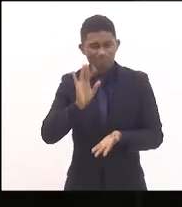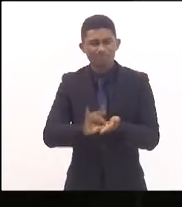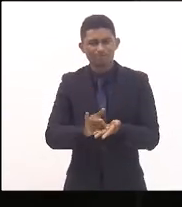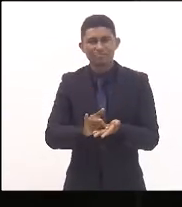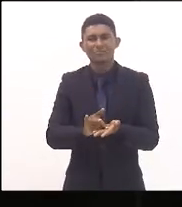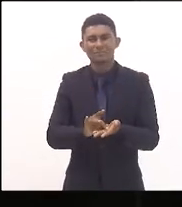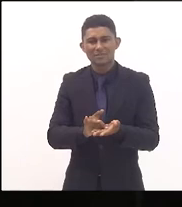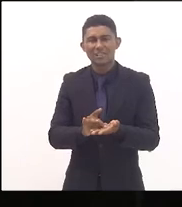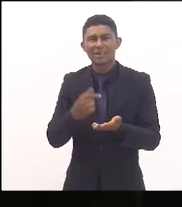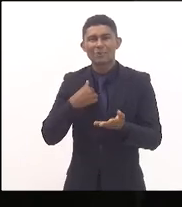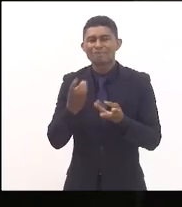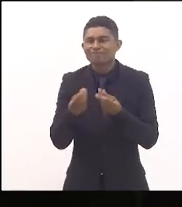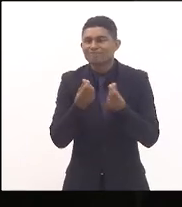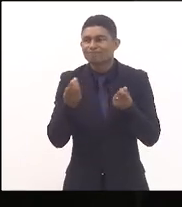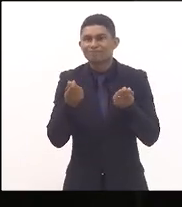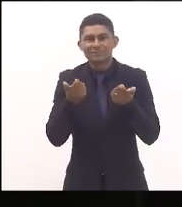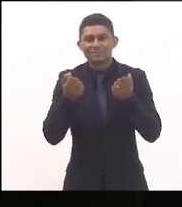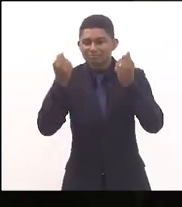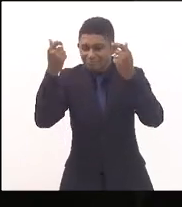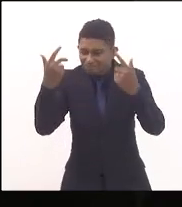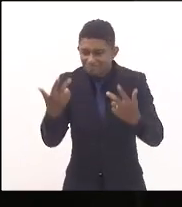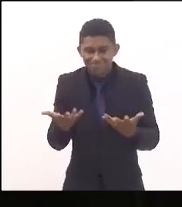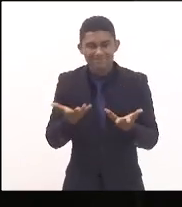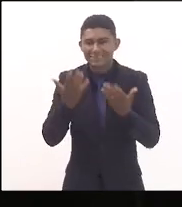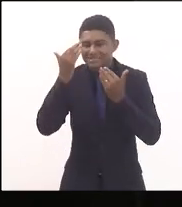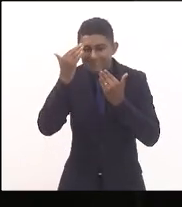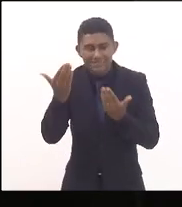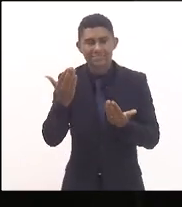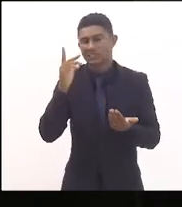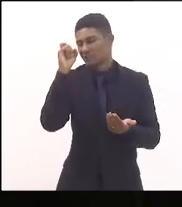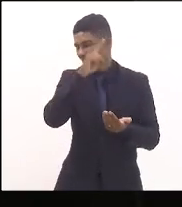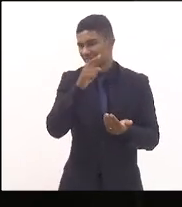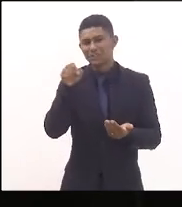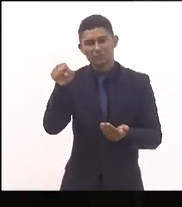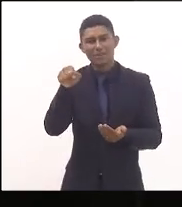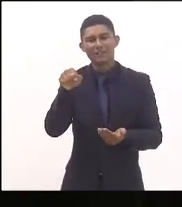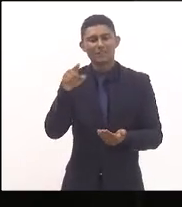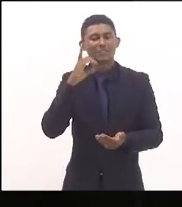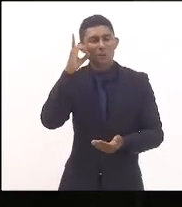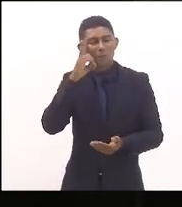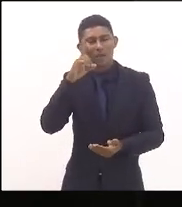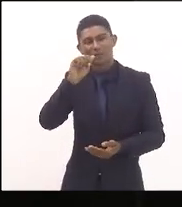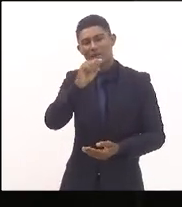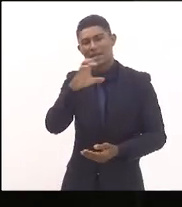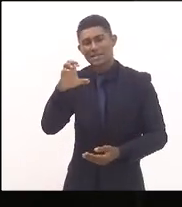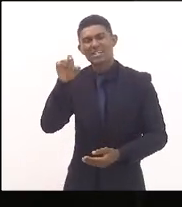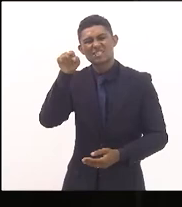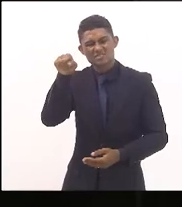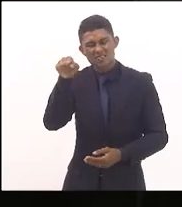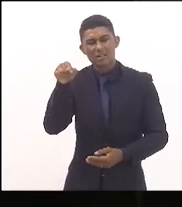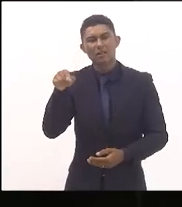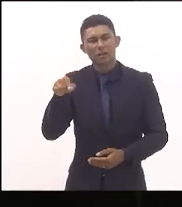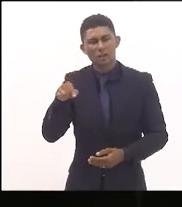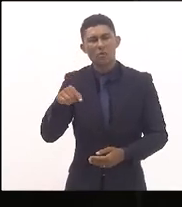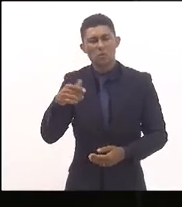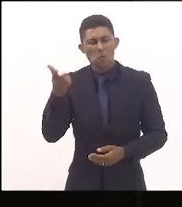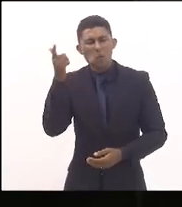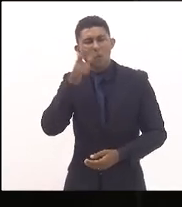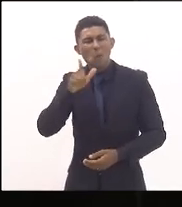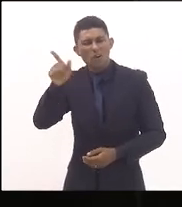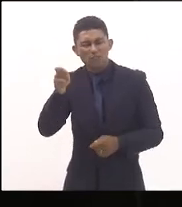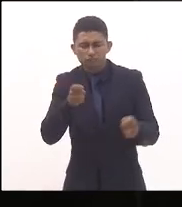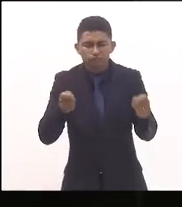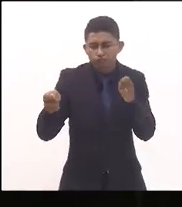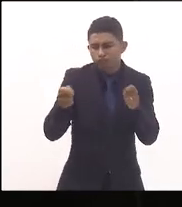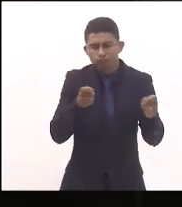eu não tenho palavras para agradecer o deputado André Ceciliano ele tornou esse Parlamento o Parlamento o ímpar no momento em que